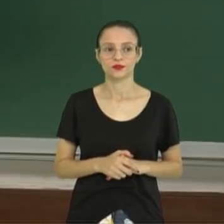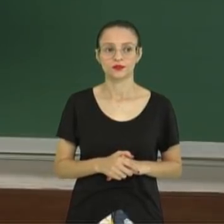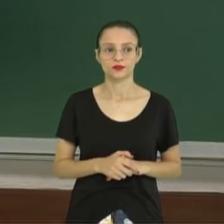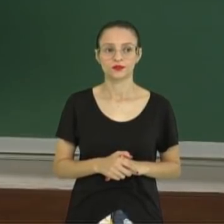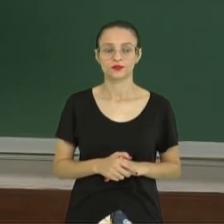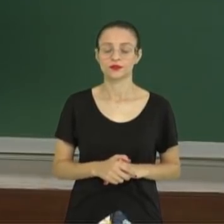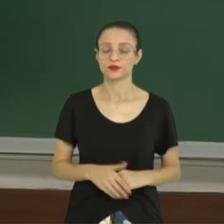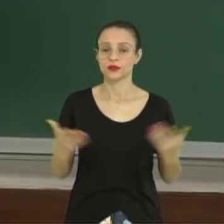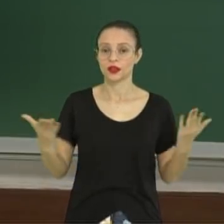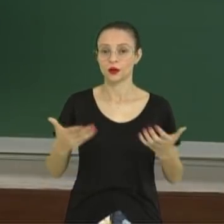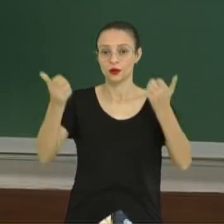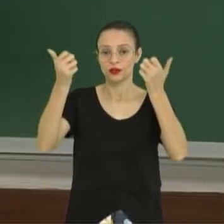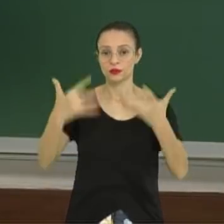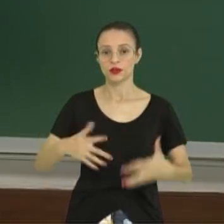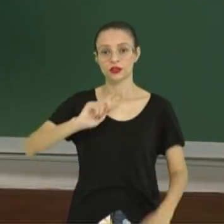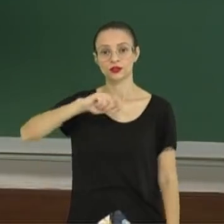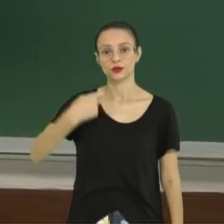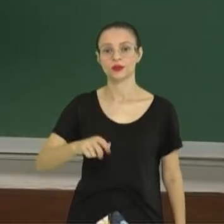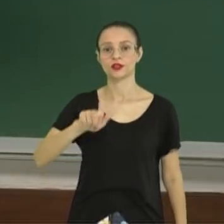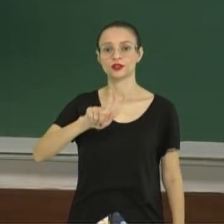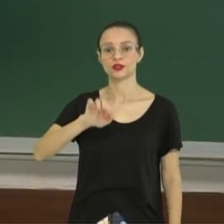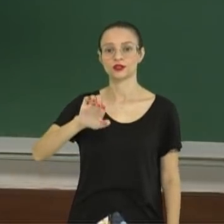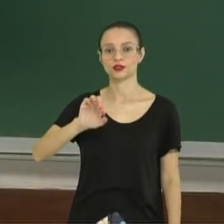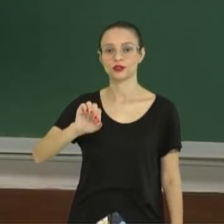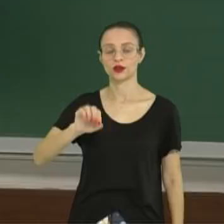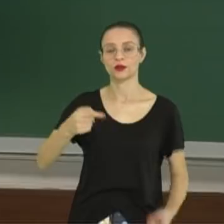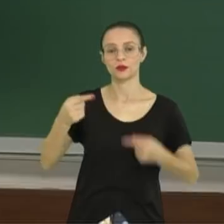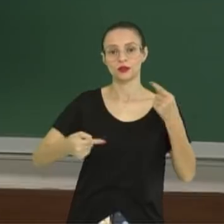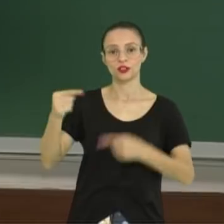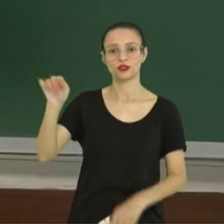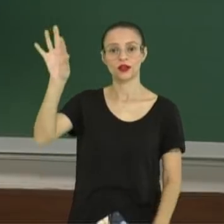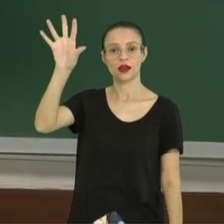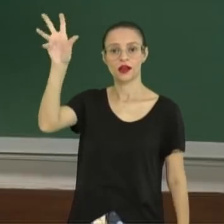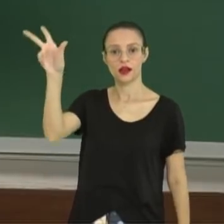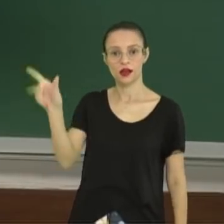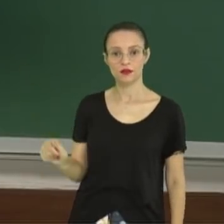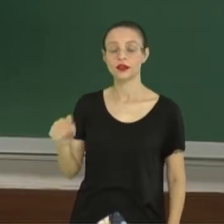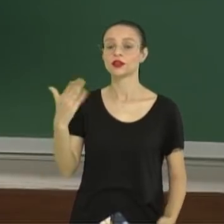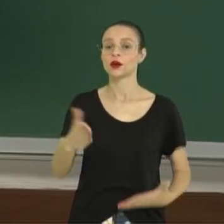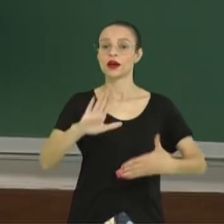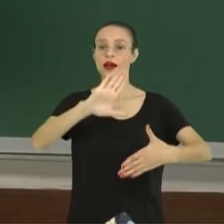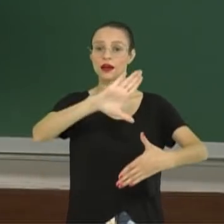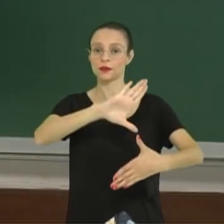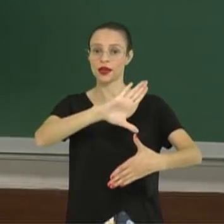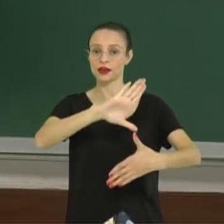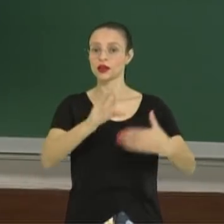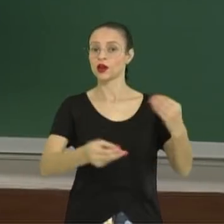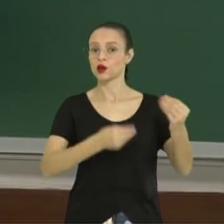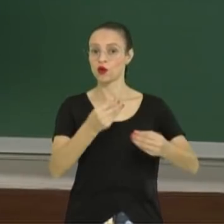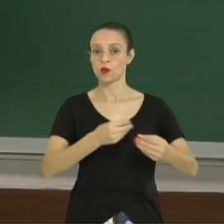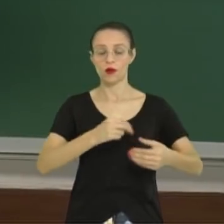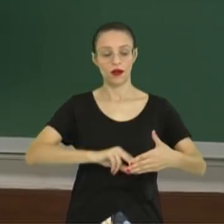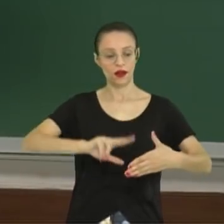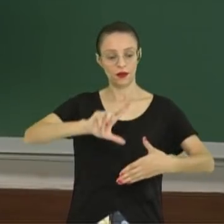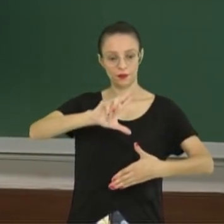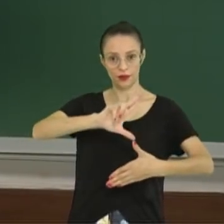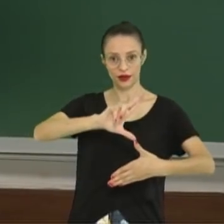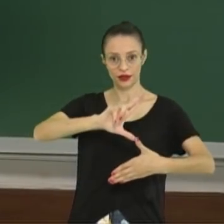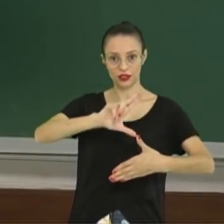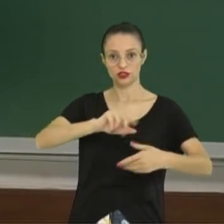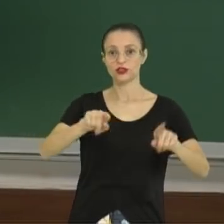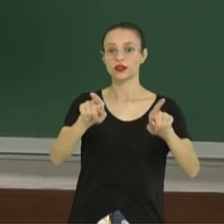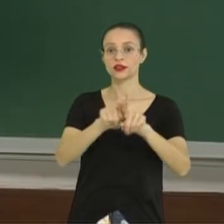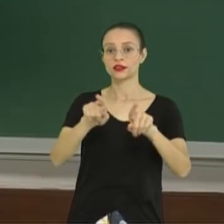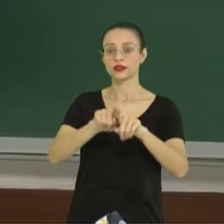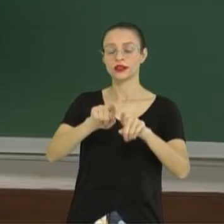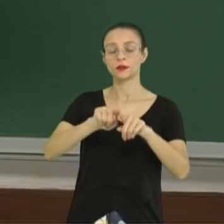Aí vamos partir aqui para a geopolítica da África, né? E lembrando então a América dividida em latina e anglo-saxônica, né? Nós temos a